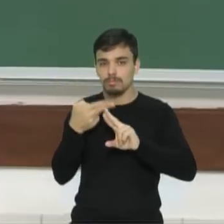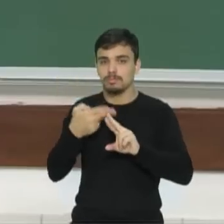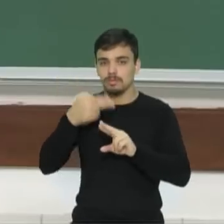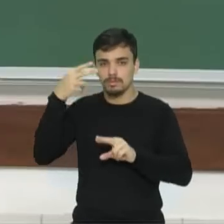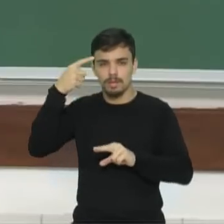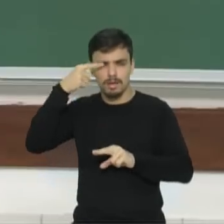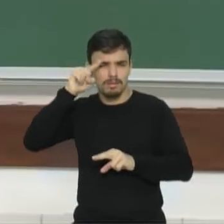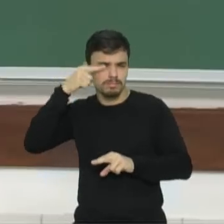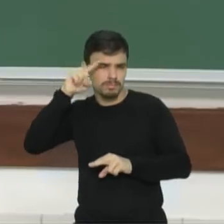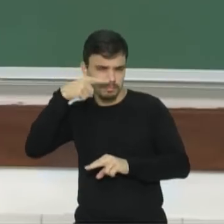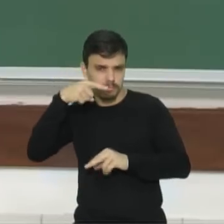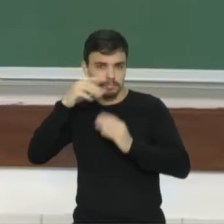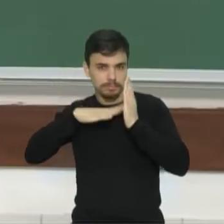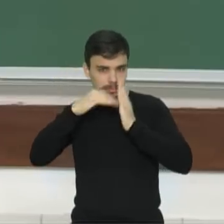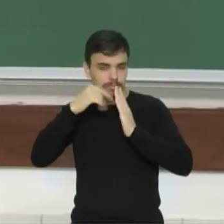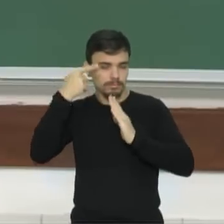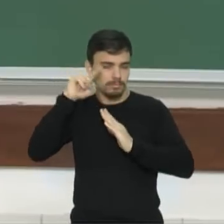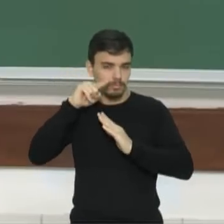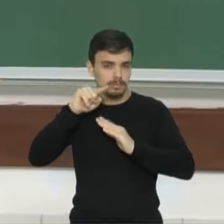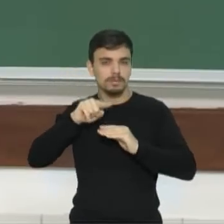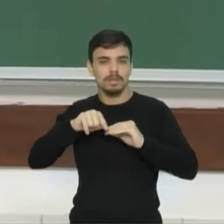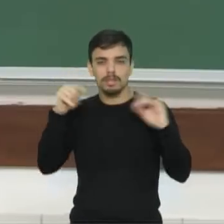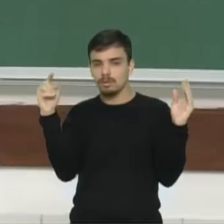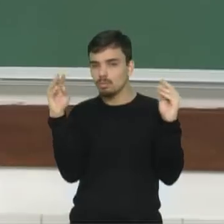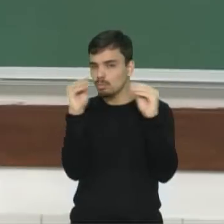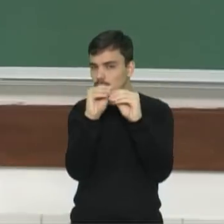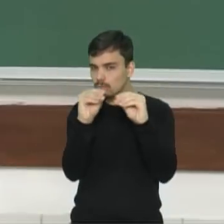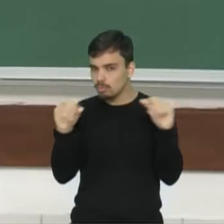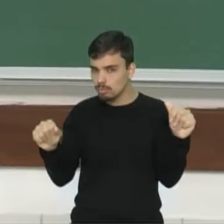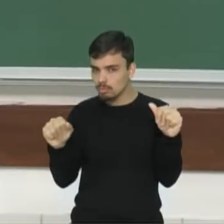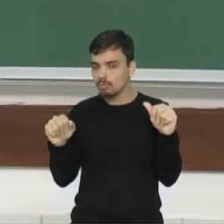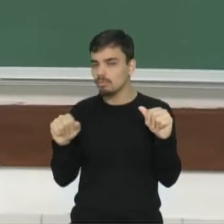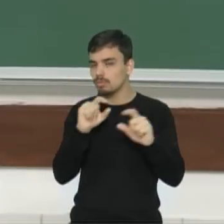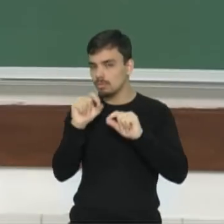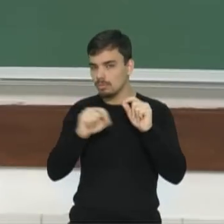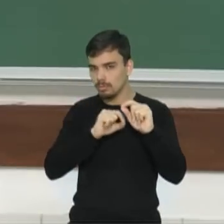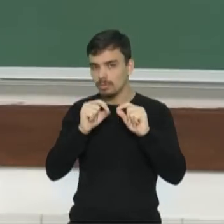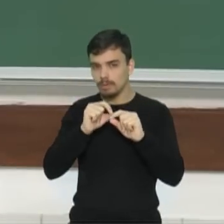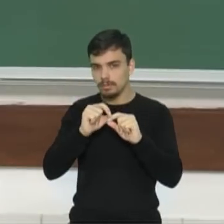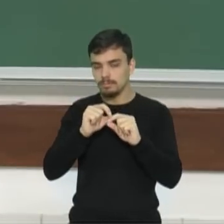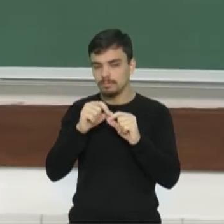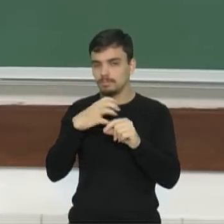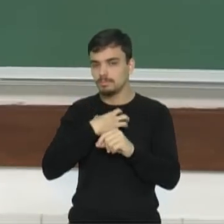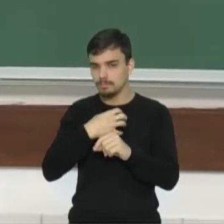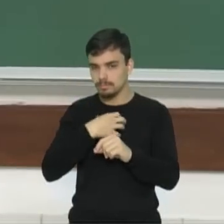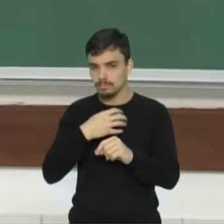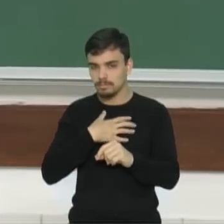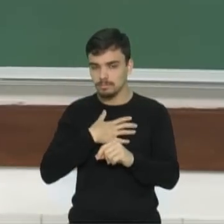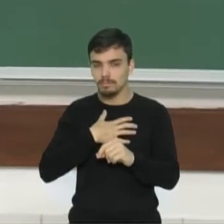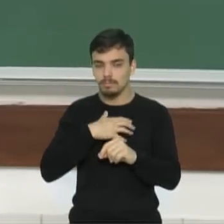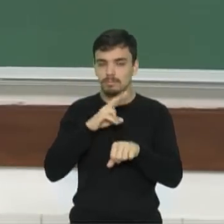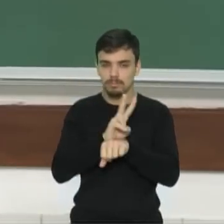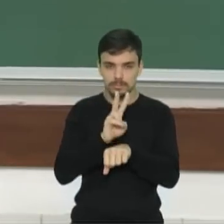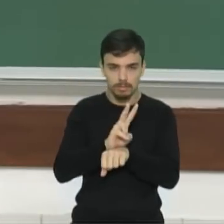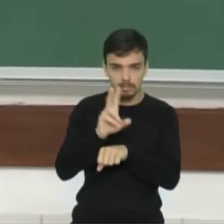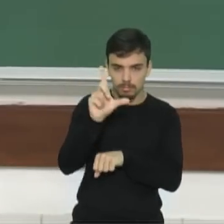fechar os olhos para poder passar, acaba diminuindo esse reflexo e tendo ele mais atrasado. Então o olho fica um pouco menos